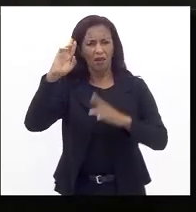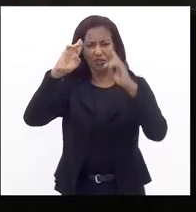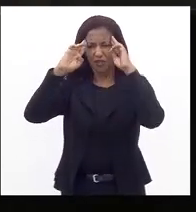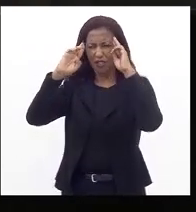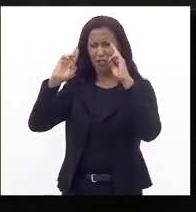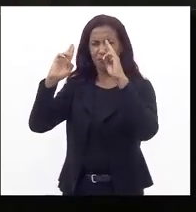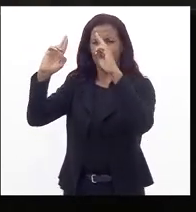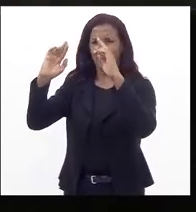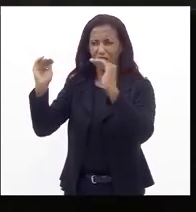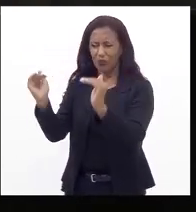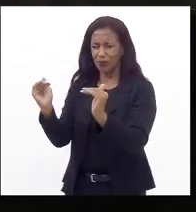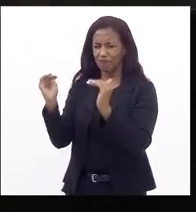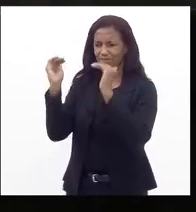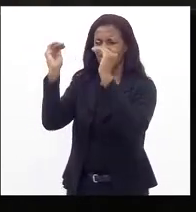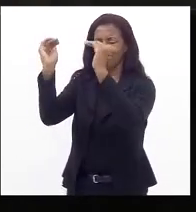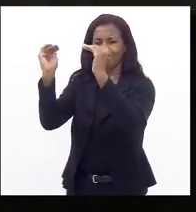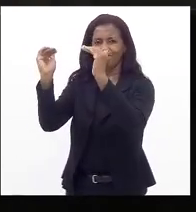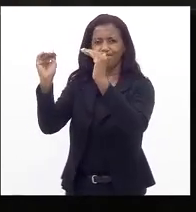Parlamento